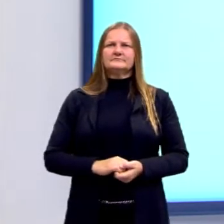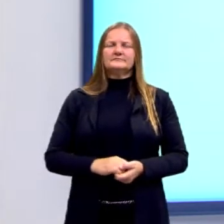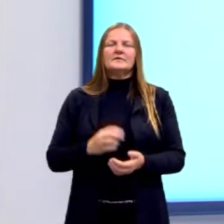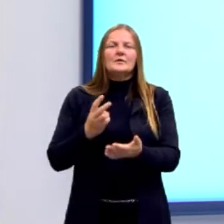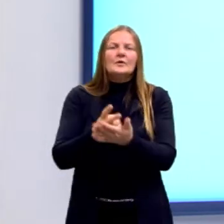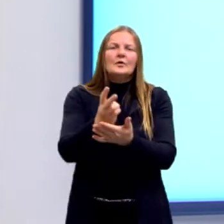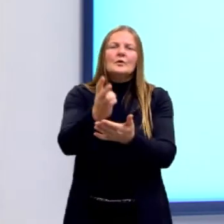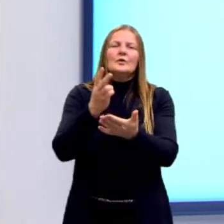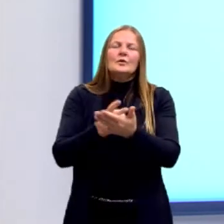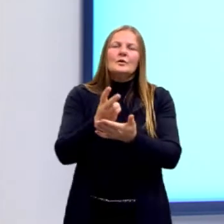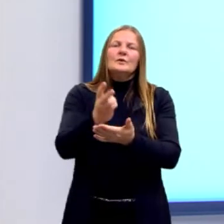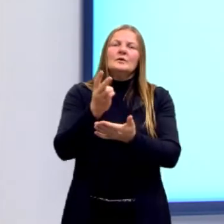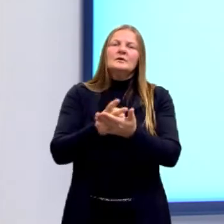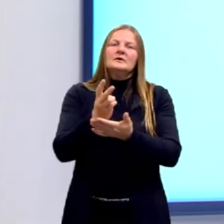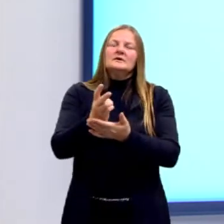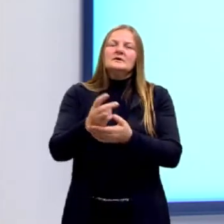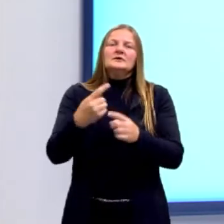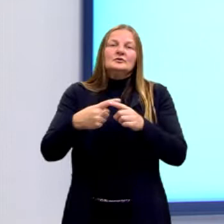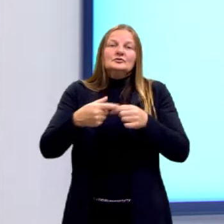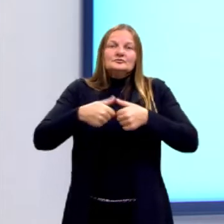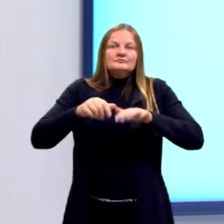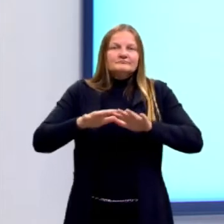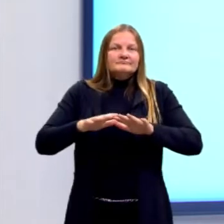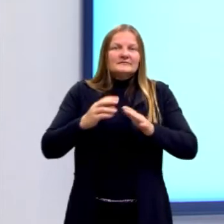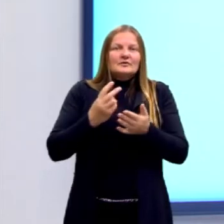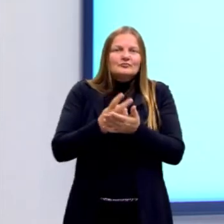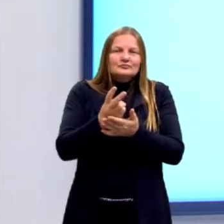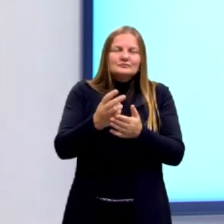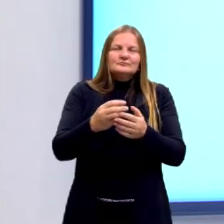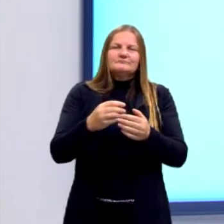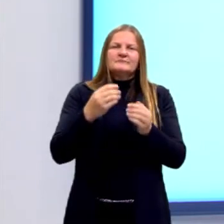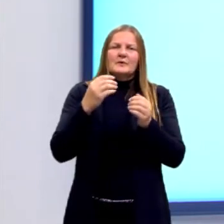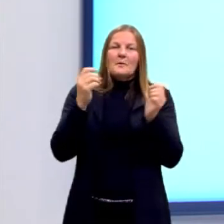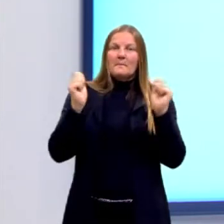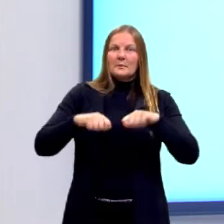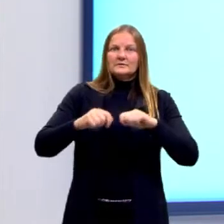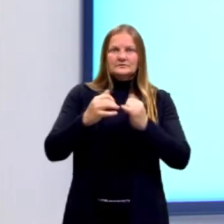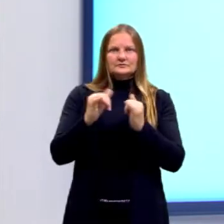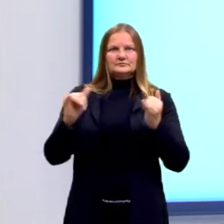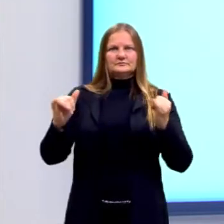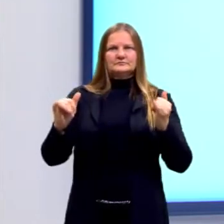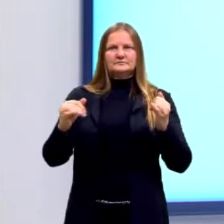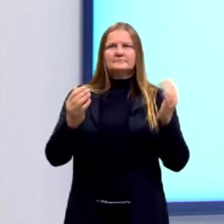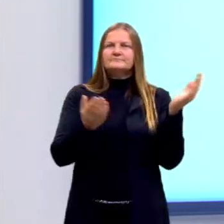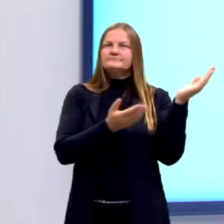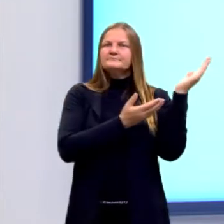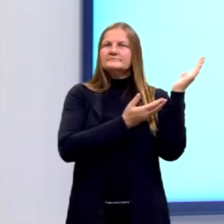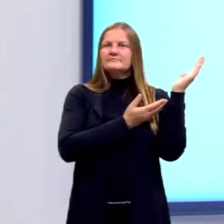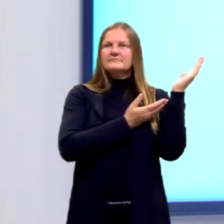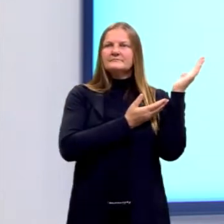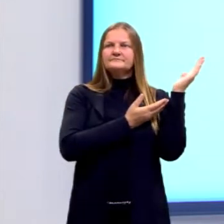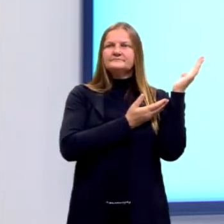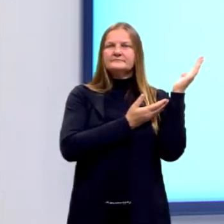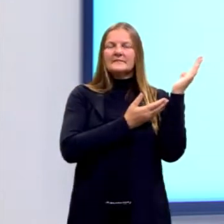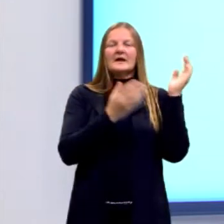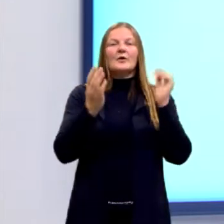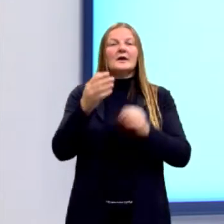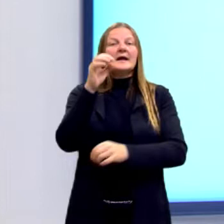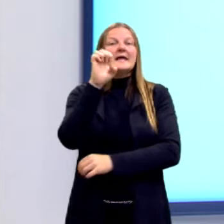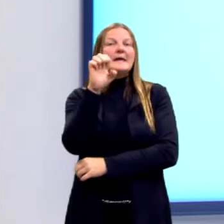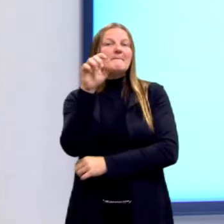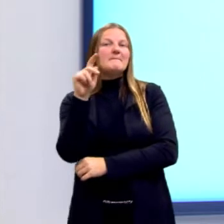continuando né então eu onde a gente estava né a gente falou que do potencial elétrico aqui a gente tem a energia potencial